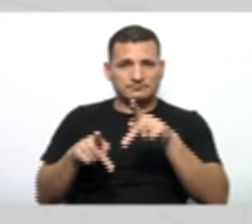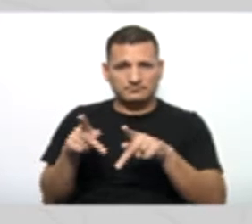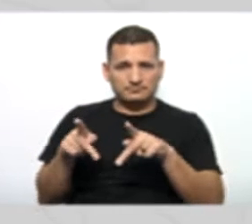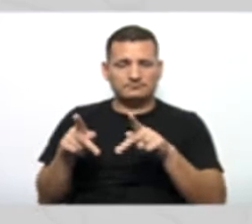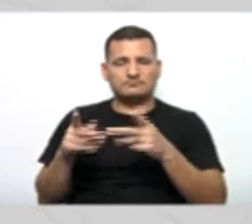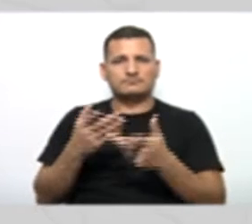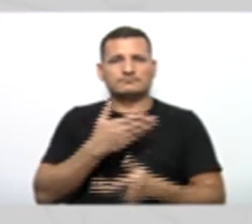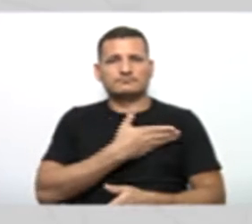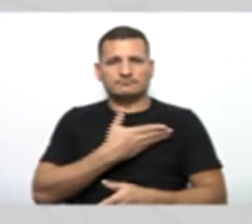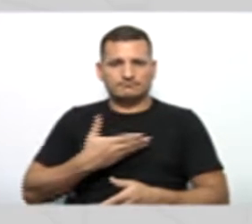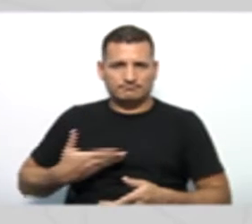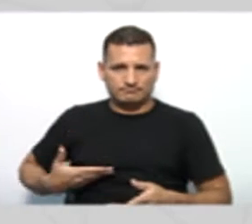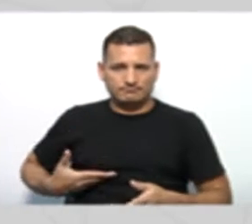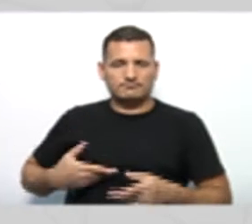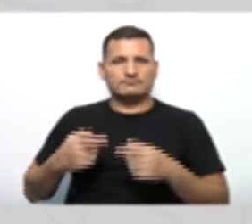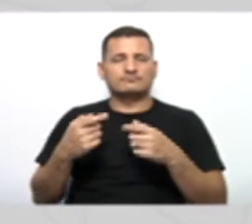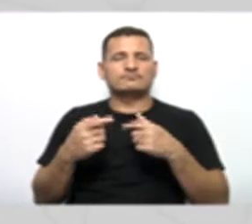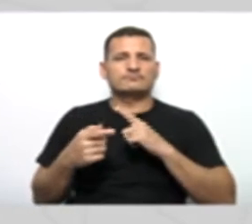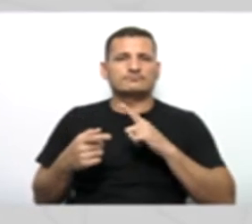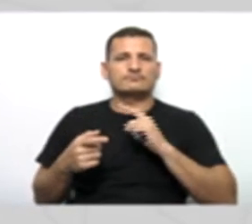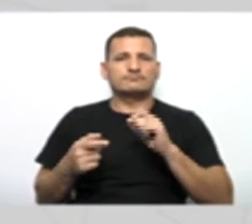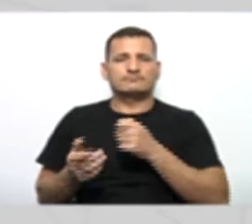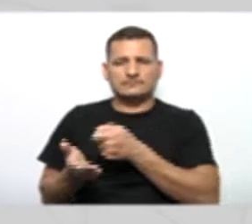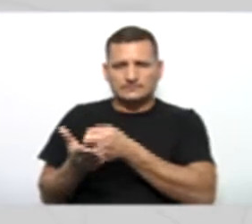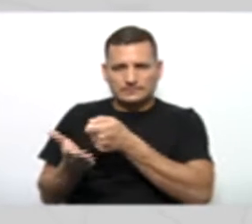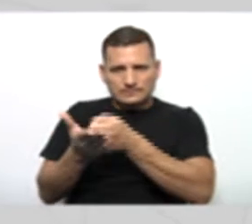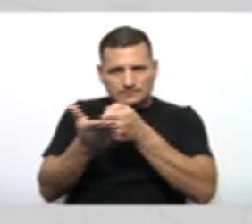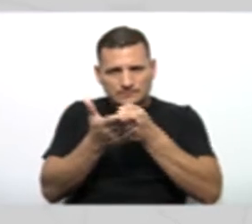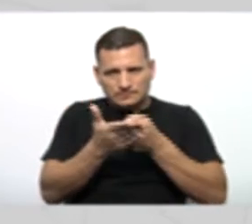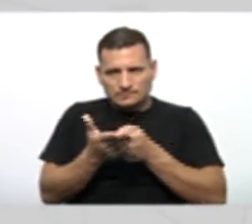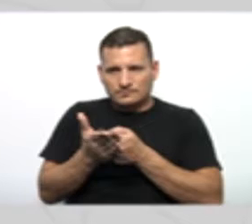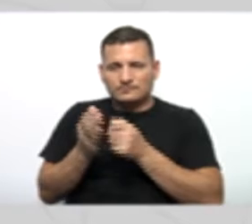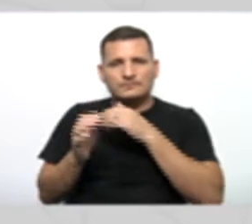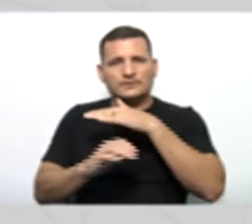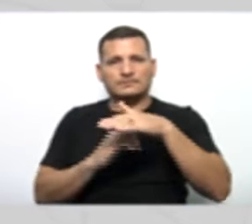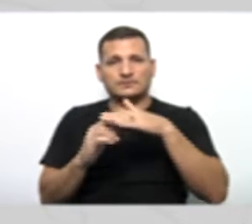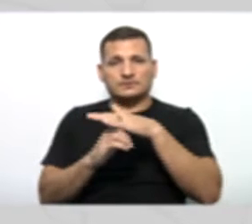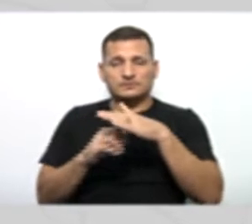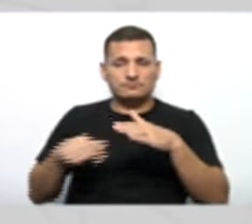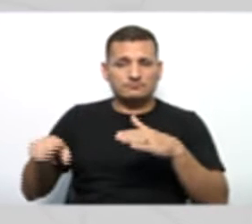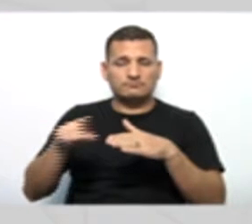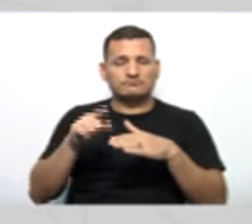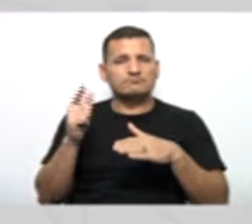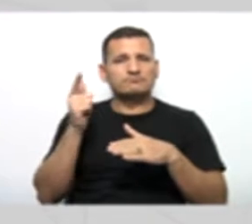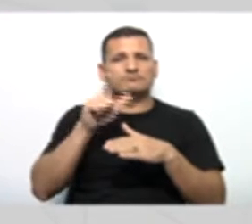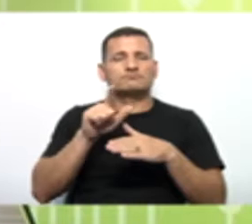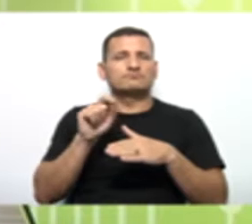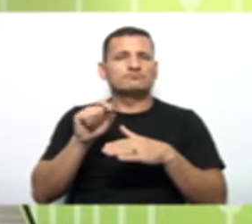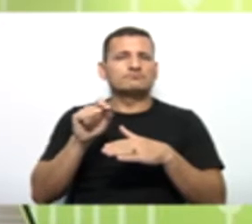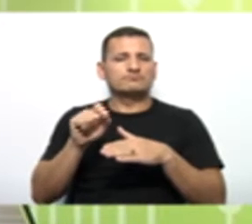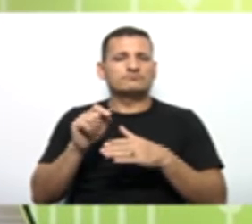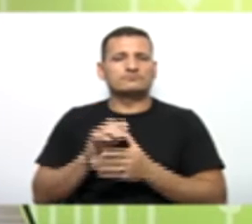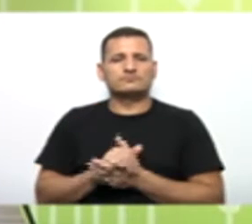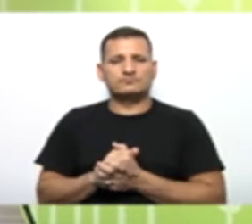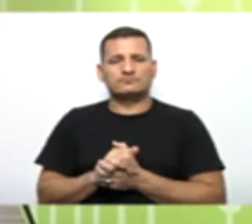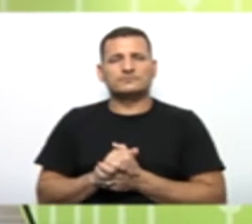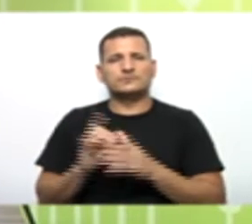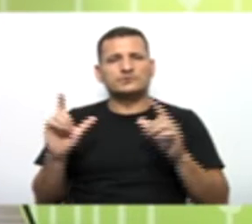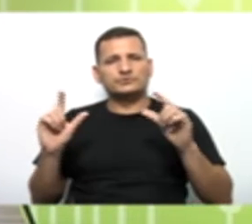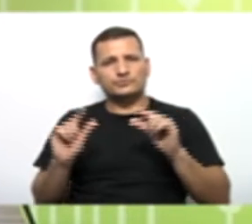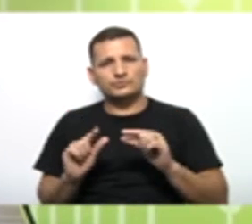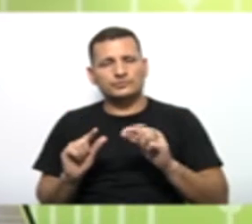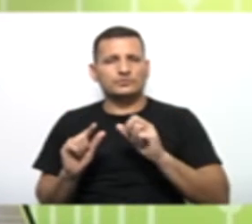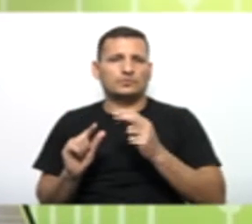governo têm a cada dia mais cobrado as empresas para que elas consigam eliminar ou pelo menos